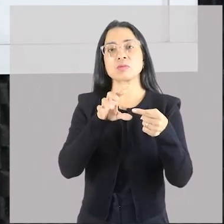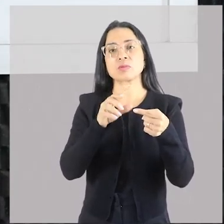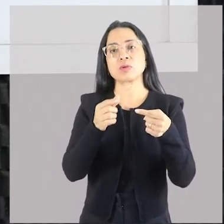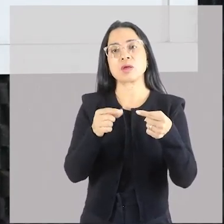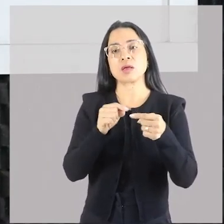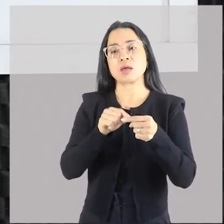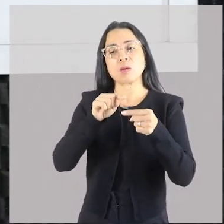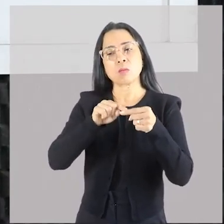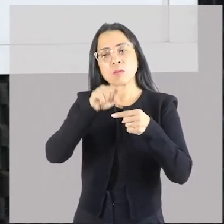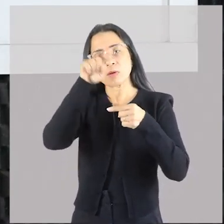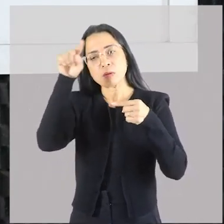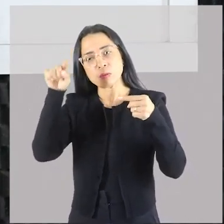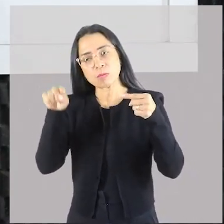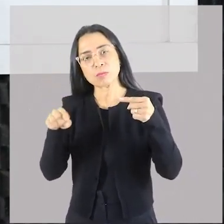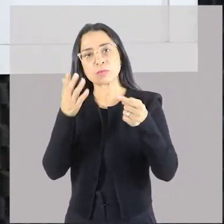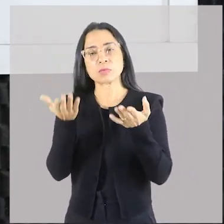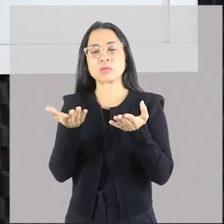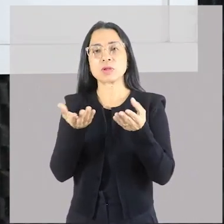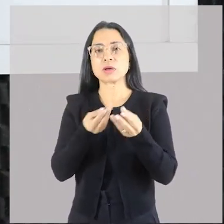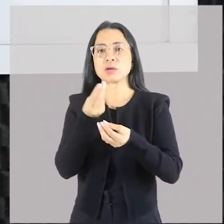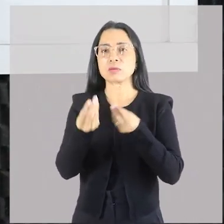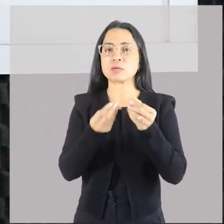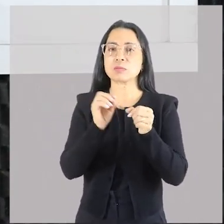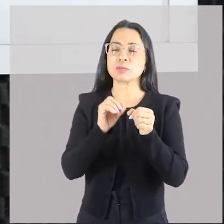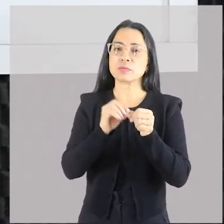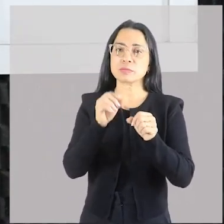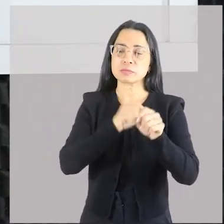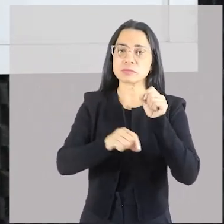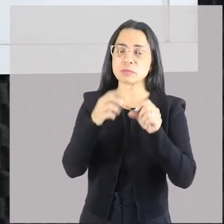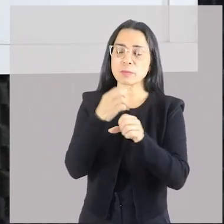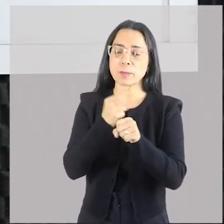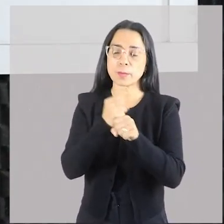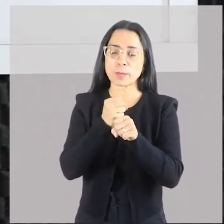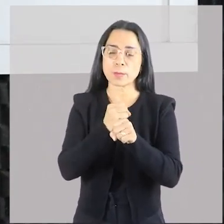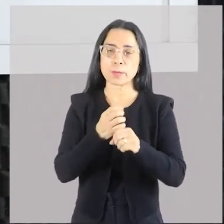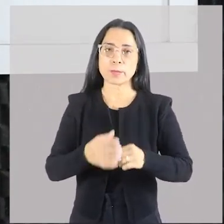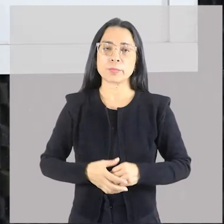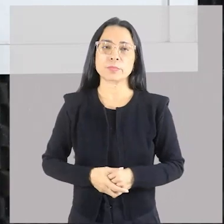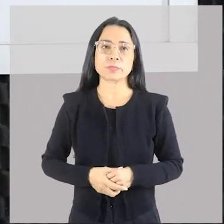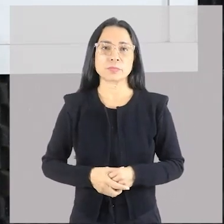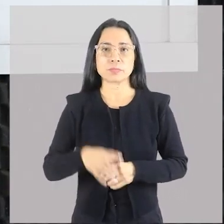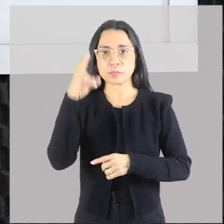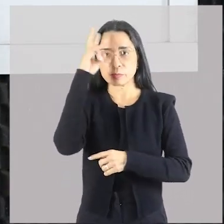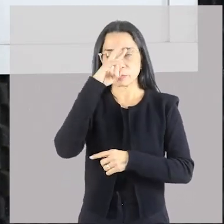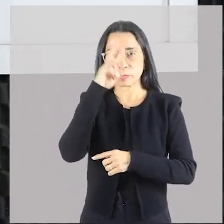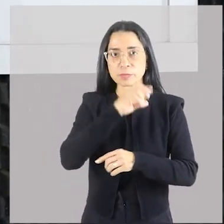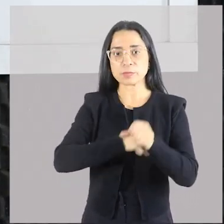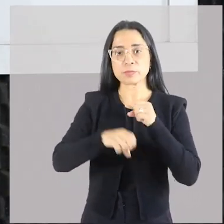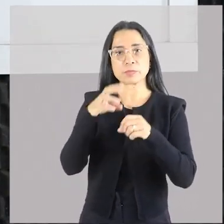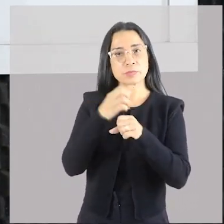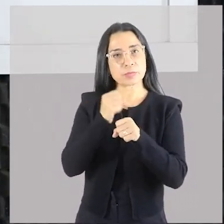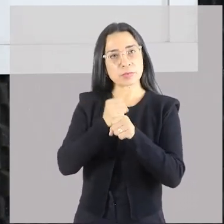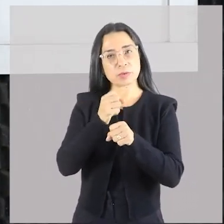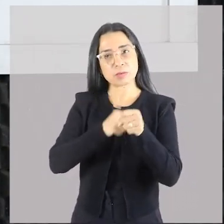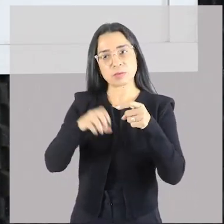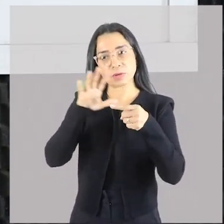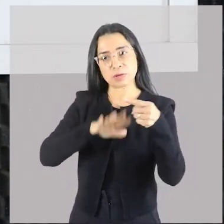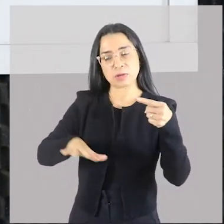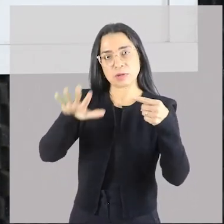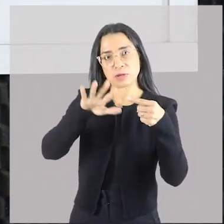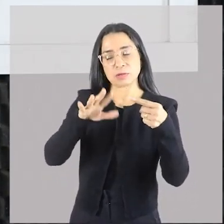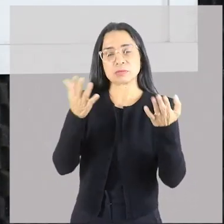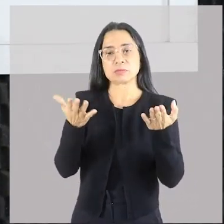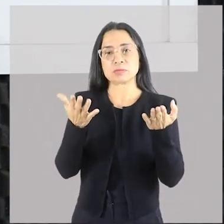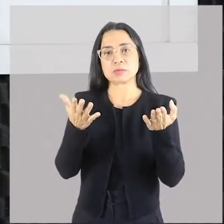uma coroa circular. Como é que eu faço para fazer o cálculo dessa área, né? Lembrando que calcular área é calcular espaço, né?